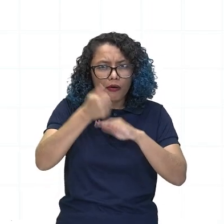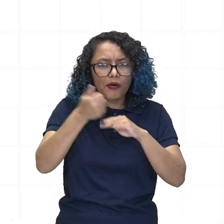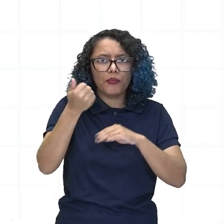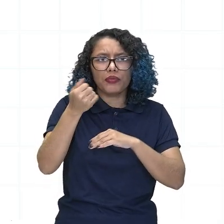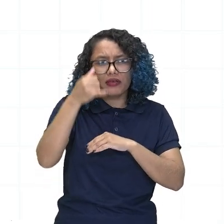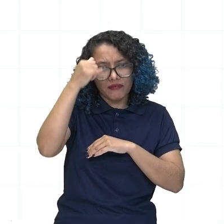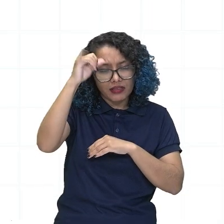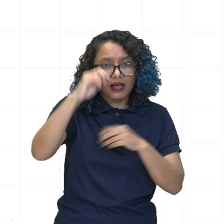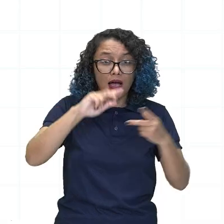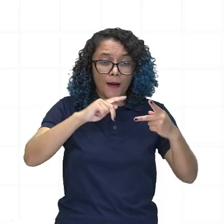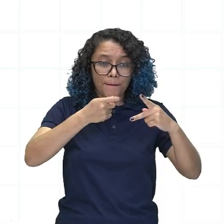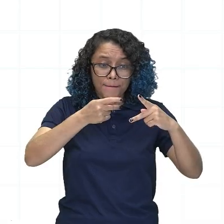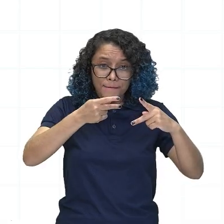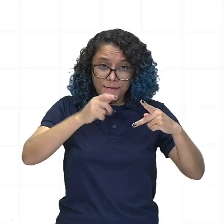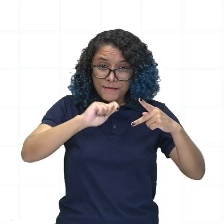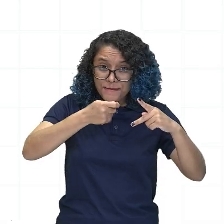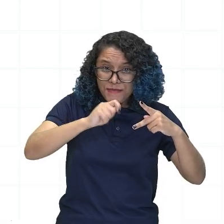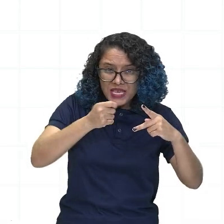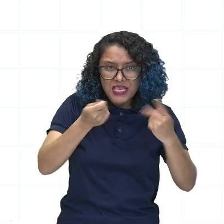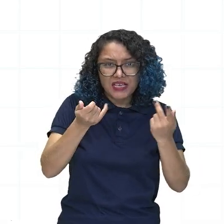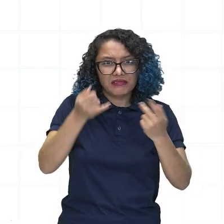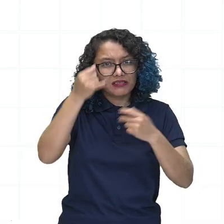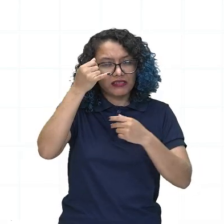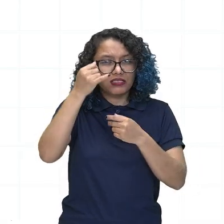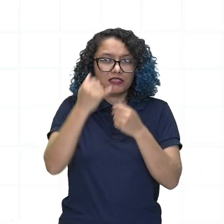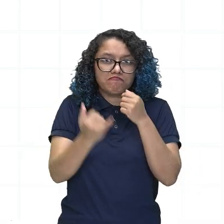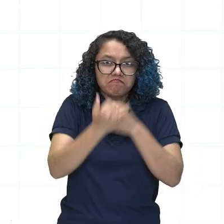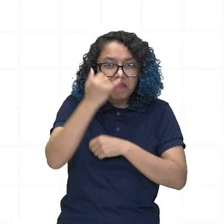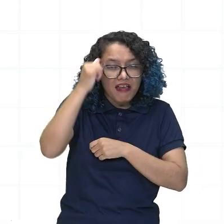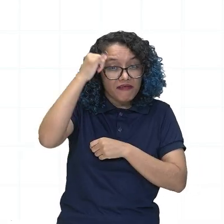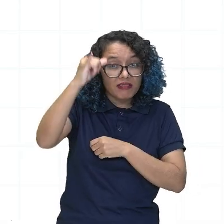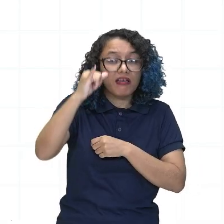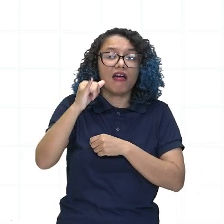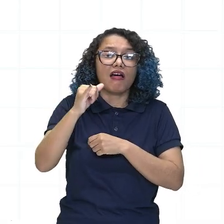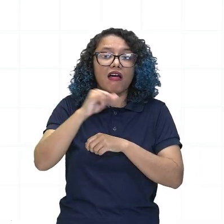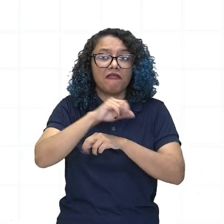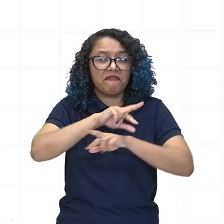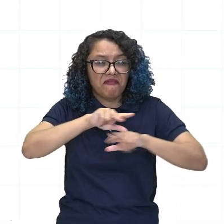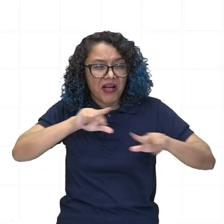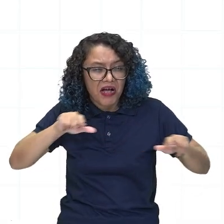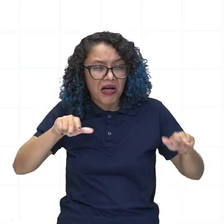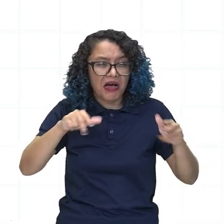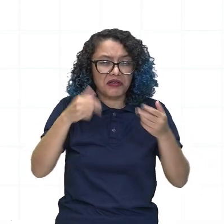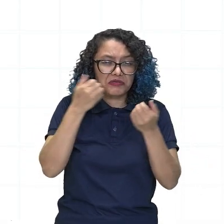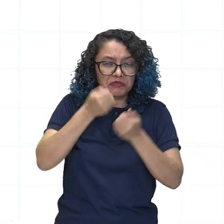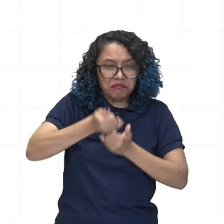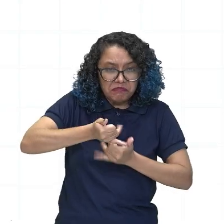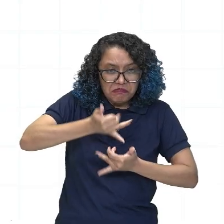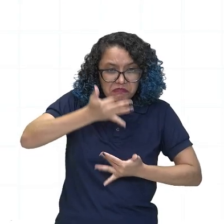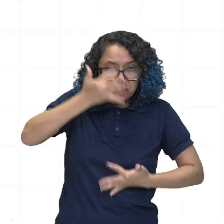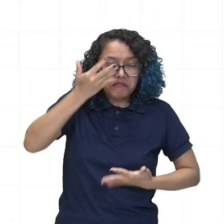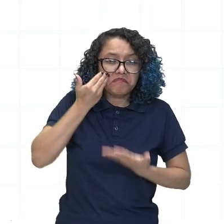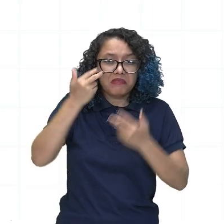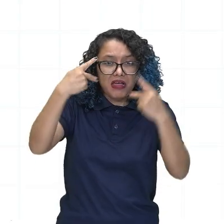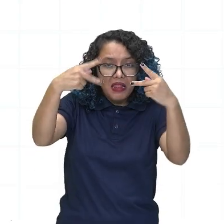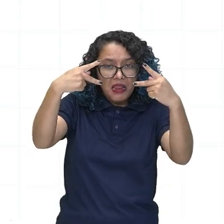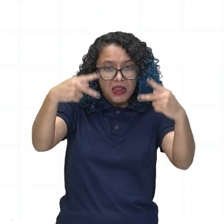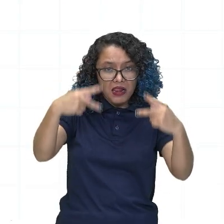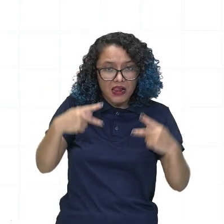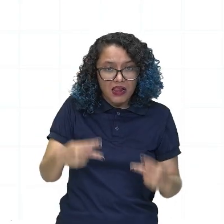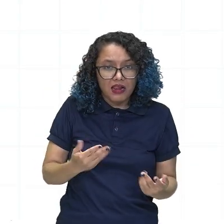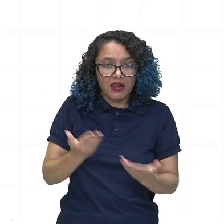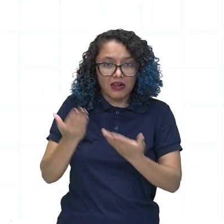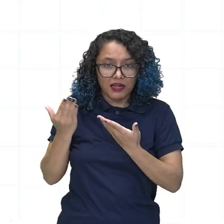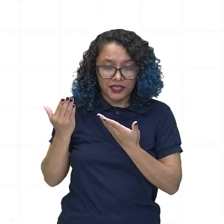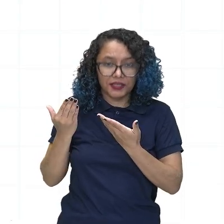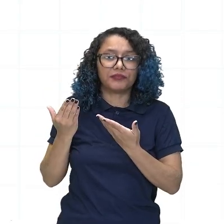e caiu em um golpe, vítima de golpe do presente. Observe que nós temos diversos links aí que se relacionam